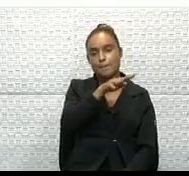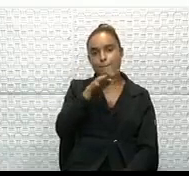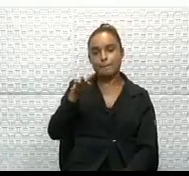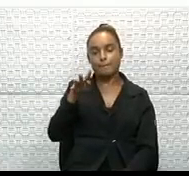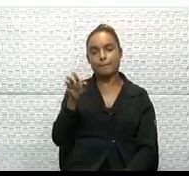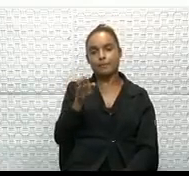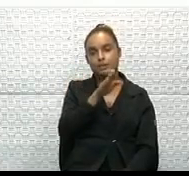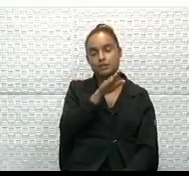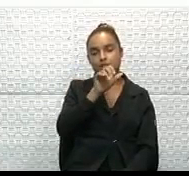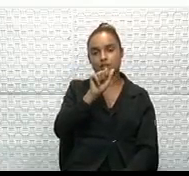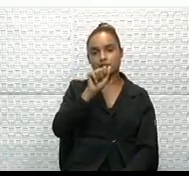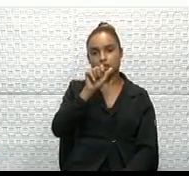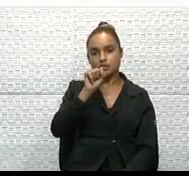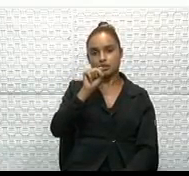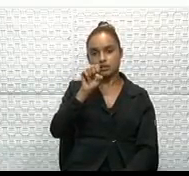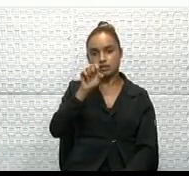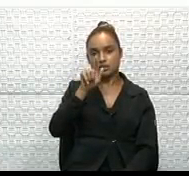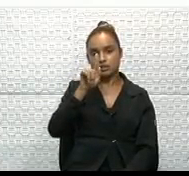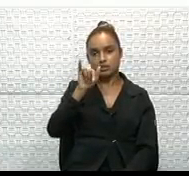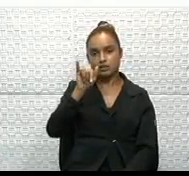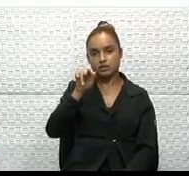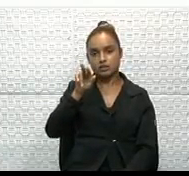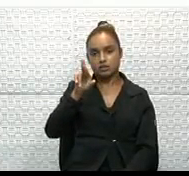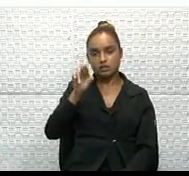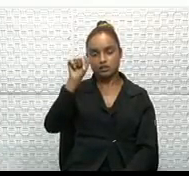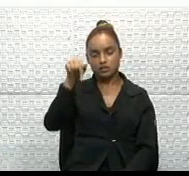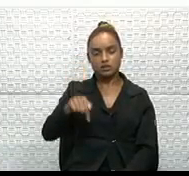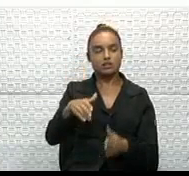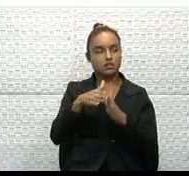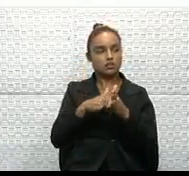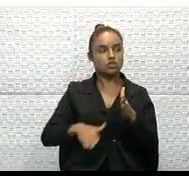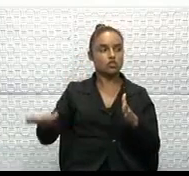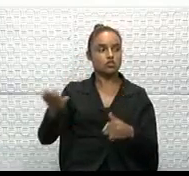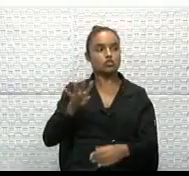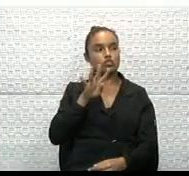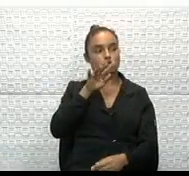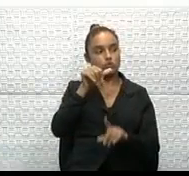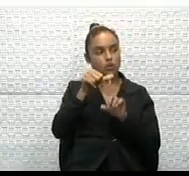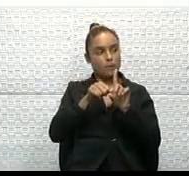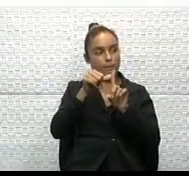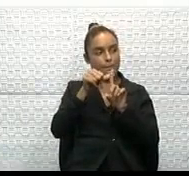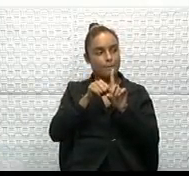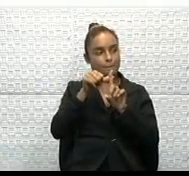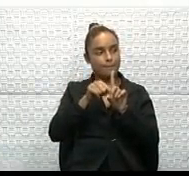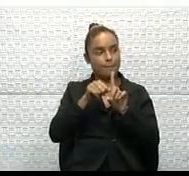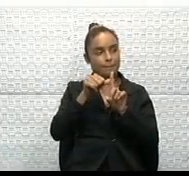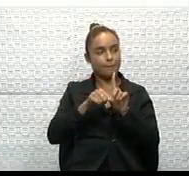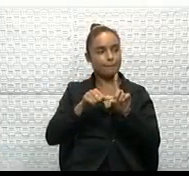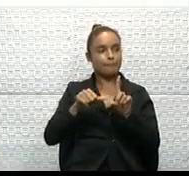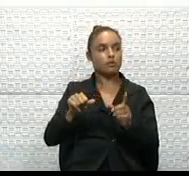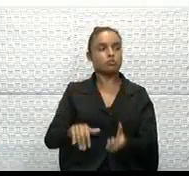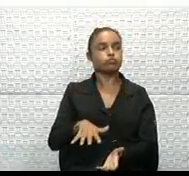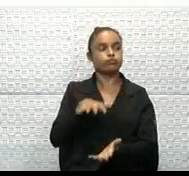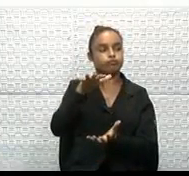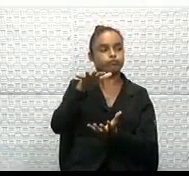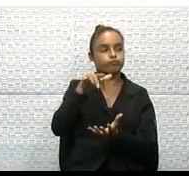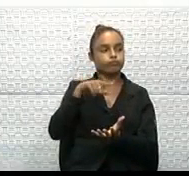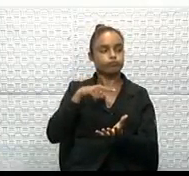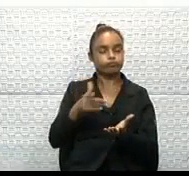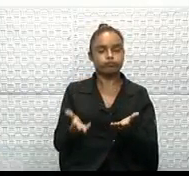produção mensal de aço de uma siderúrgica nos últimos 4 meses, expressa em milhares de toneladas. Então,